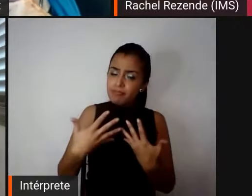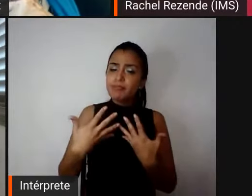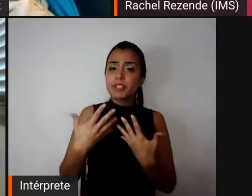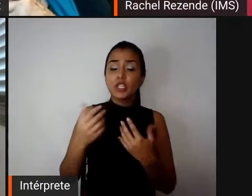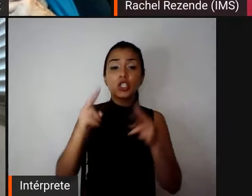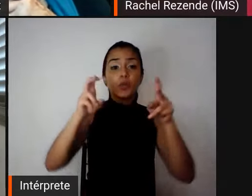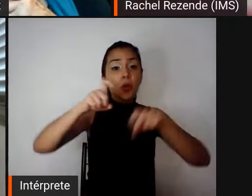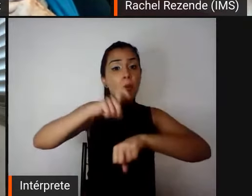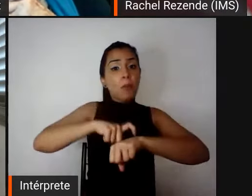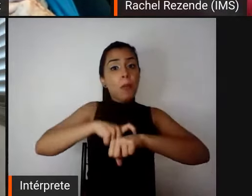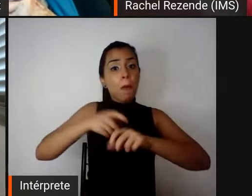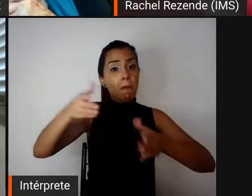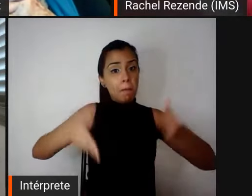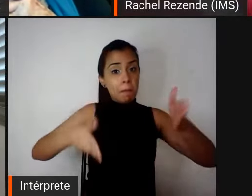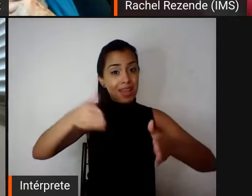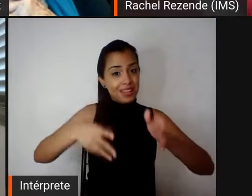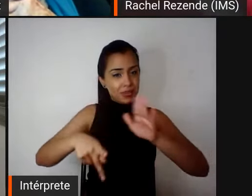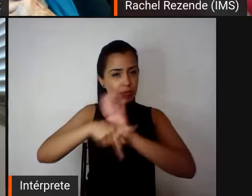associado à pintura,